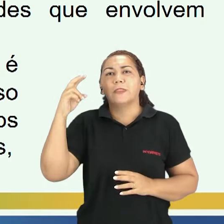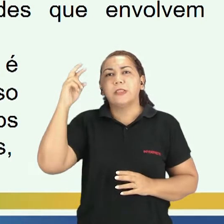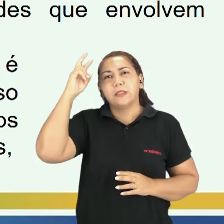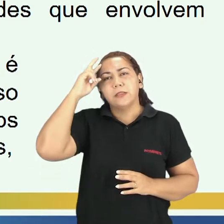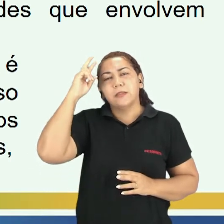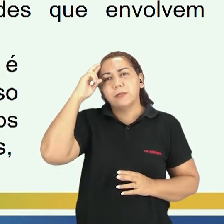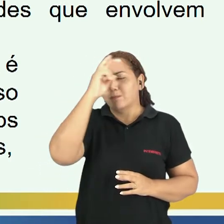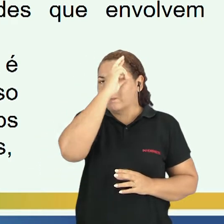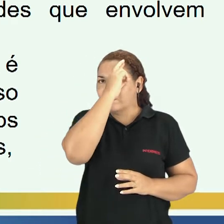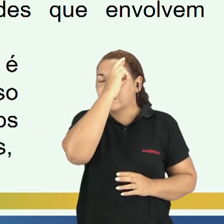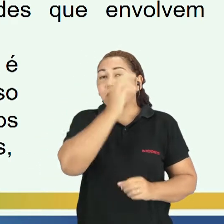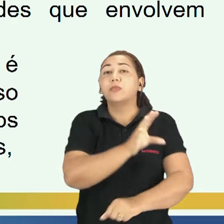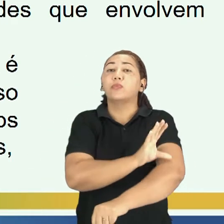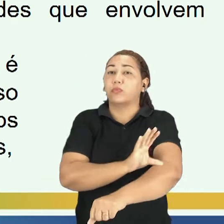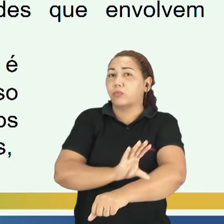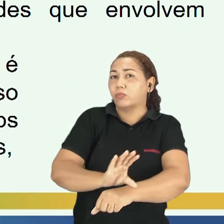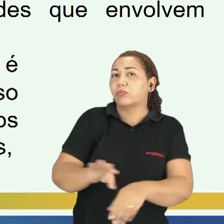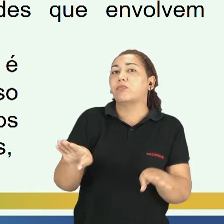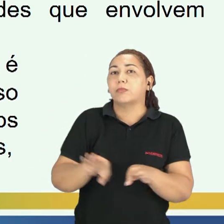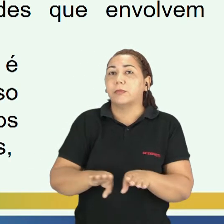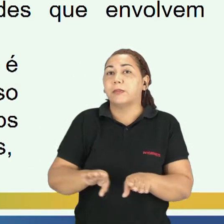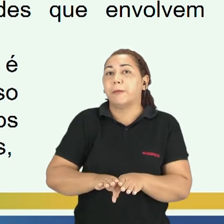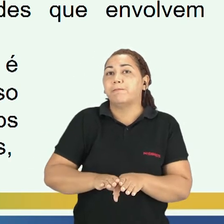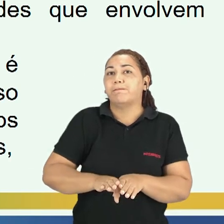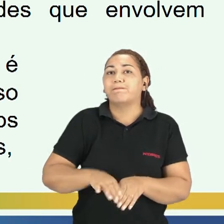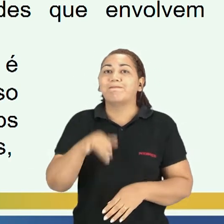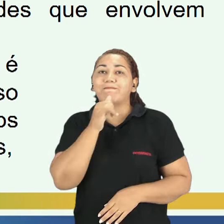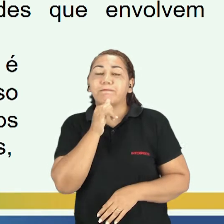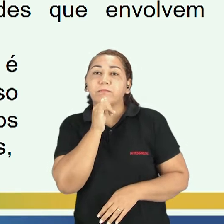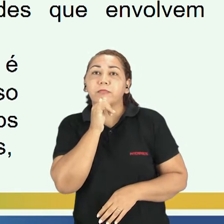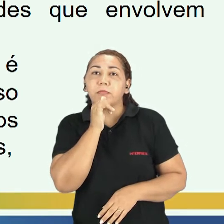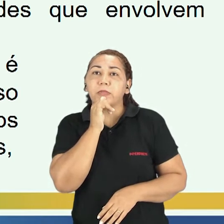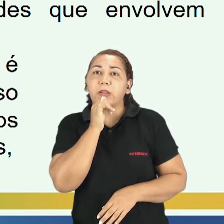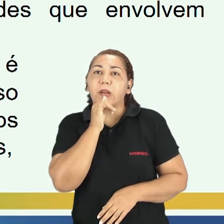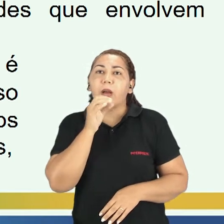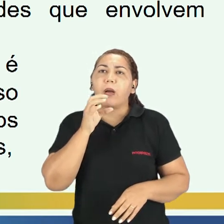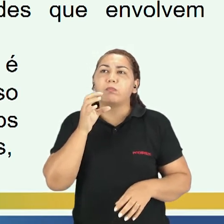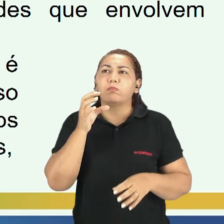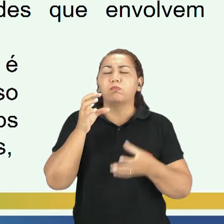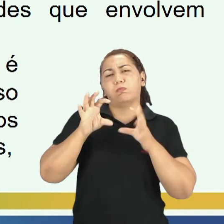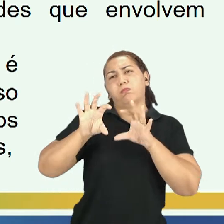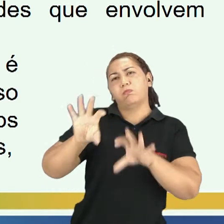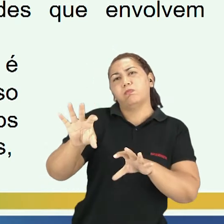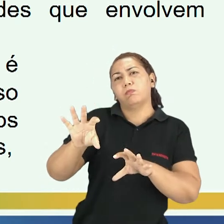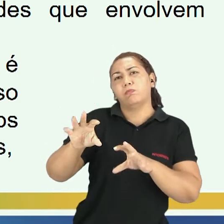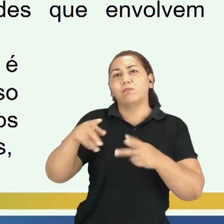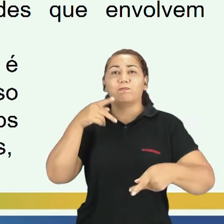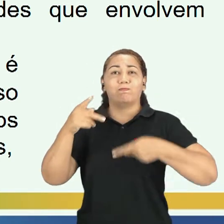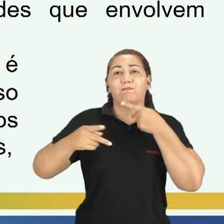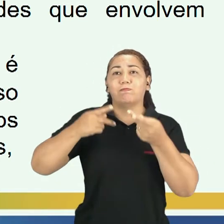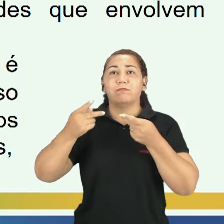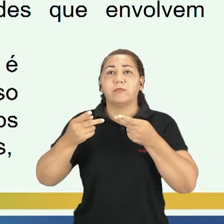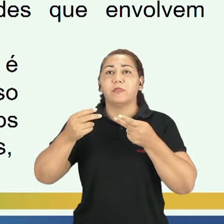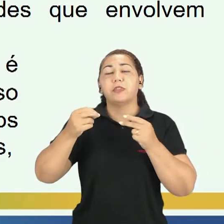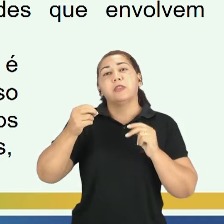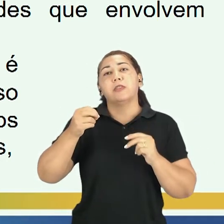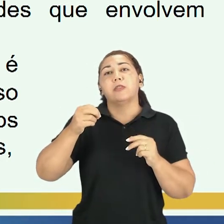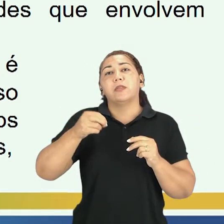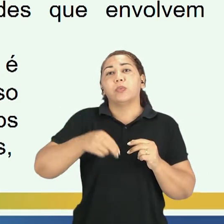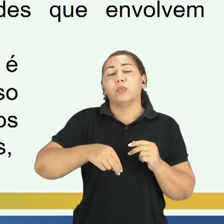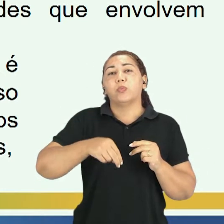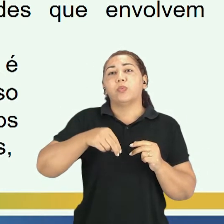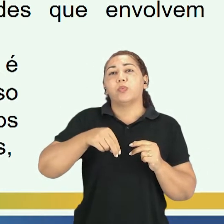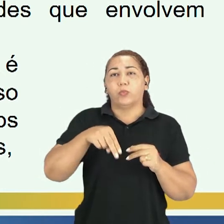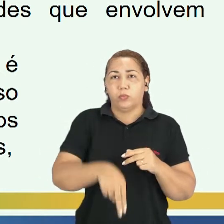assim, a maneira de falar do norte, ela é muito diferente da falada no sul do país. Isso ocorre porque